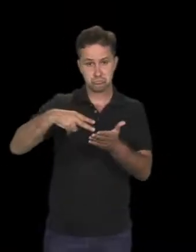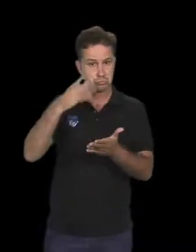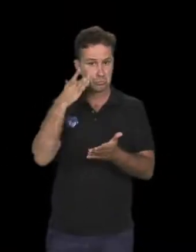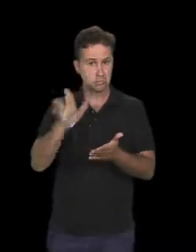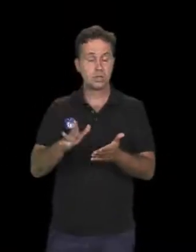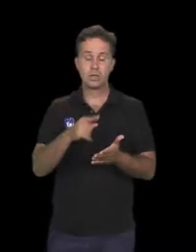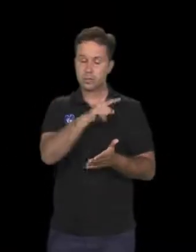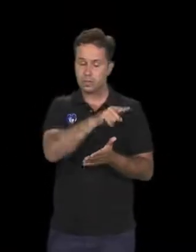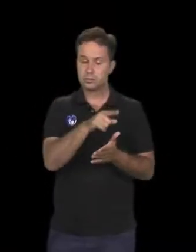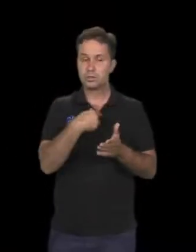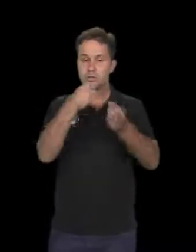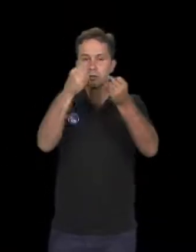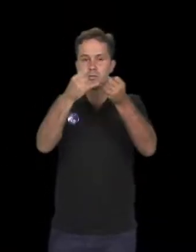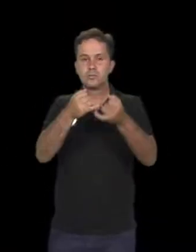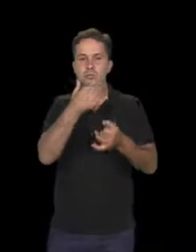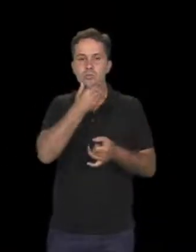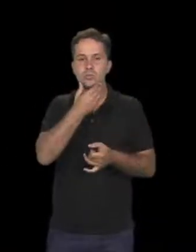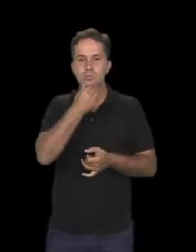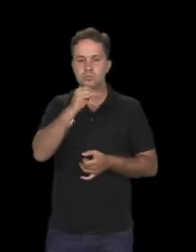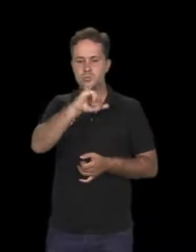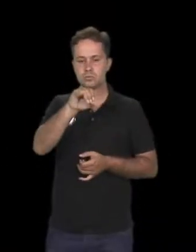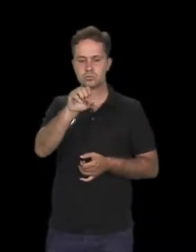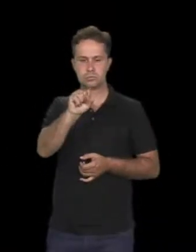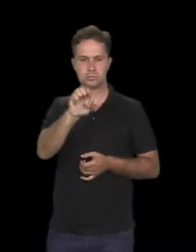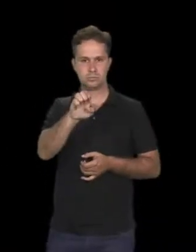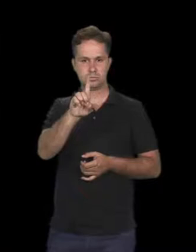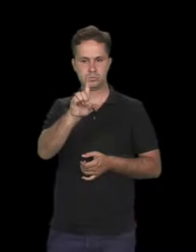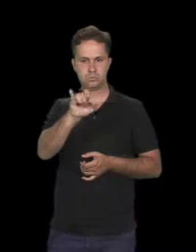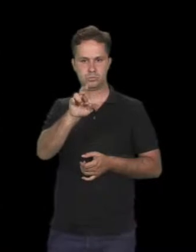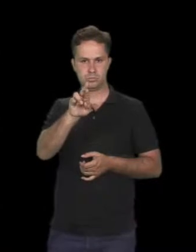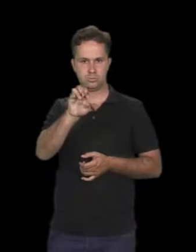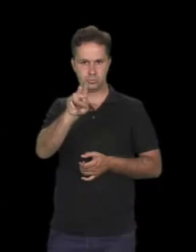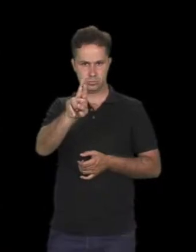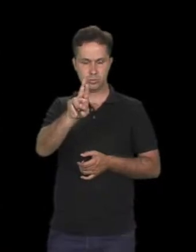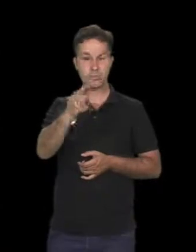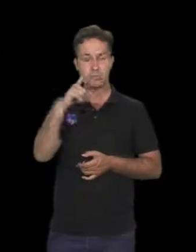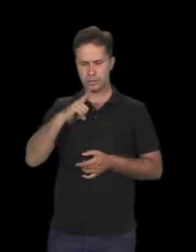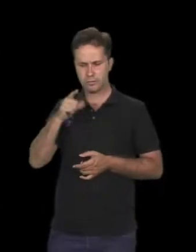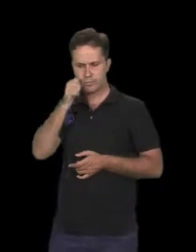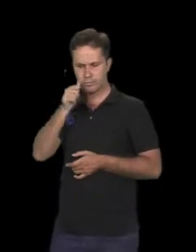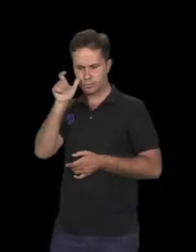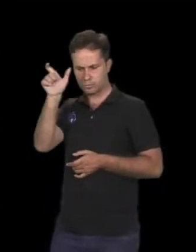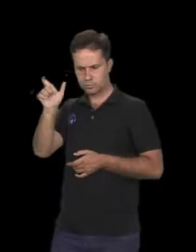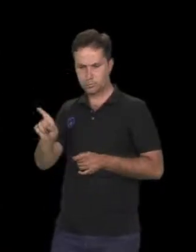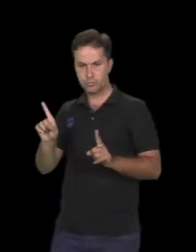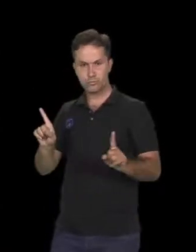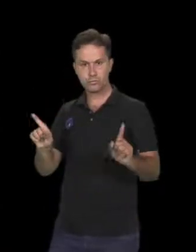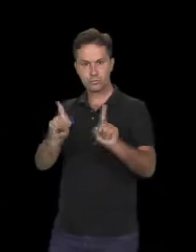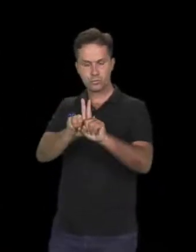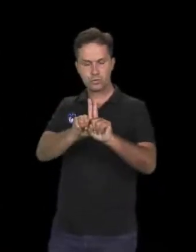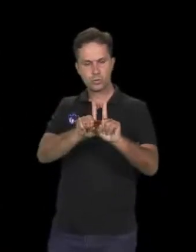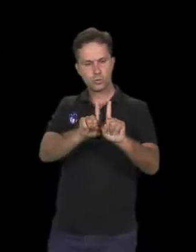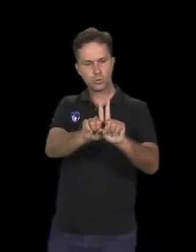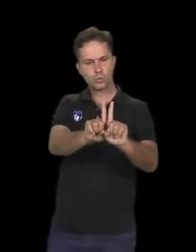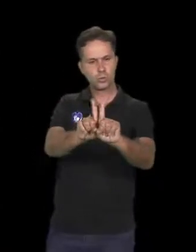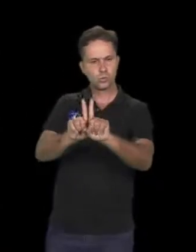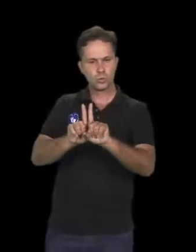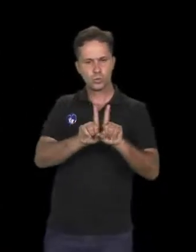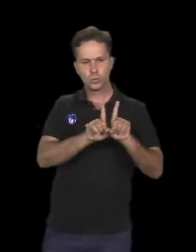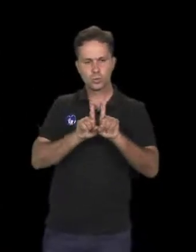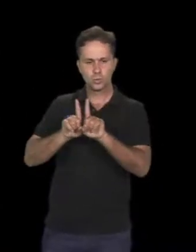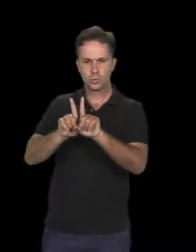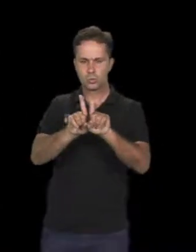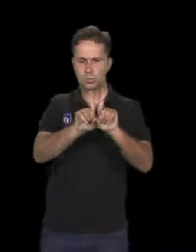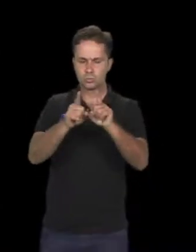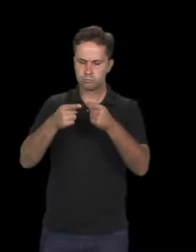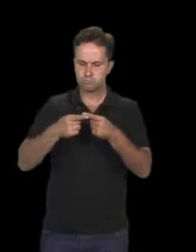o Dirceu, e eu li essa matéria quando a Piauí foi lançada, em 2006, eu estava morando fora,